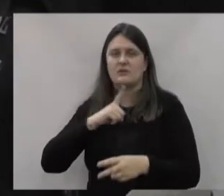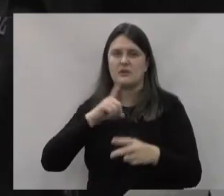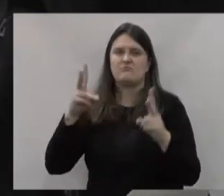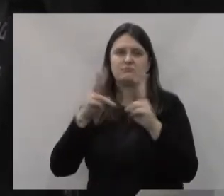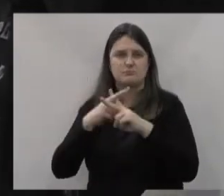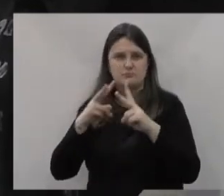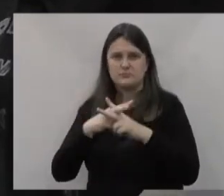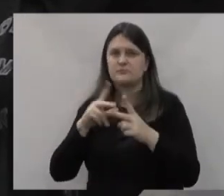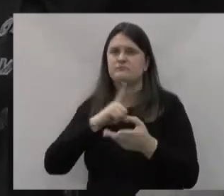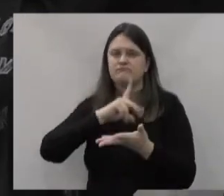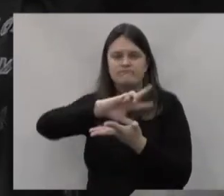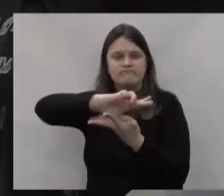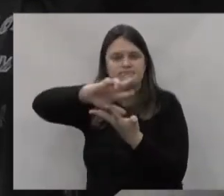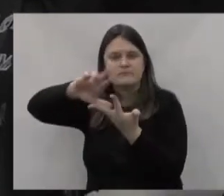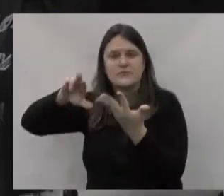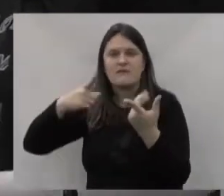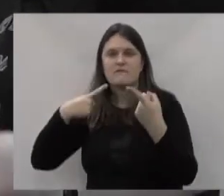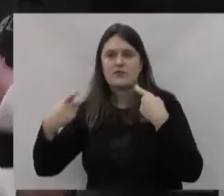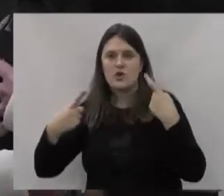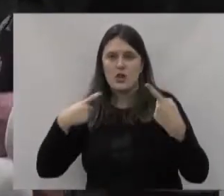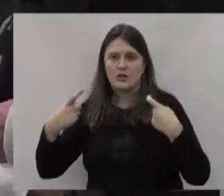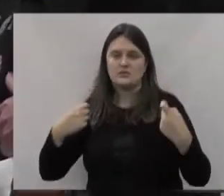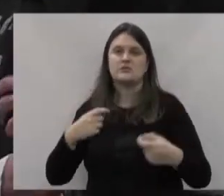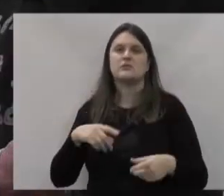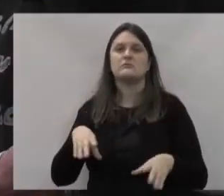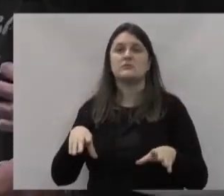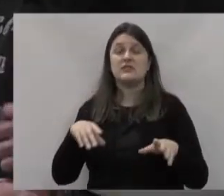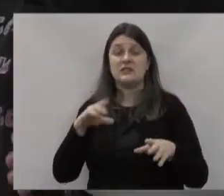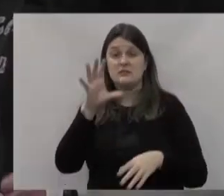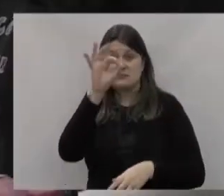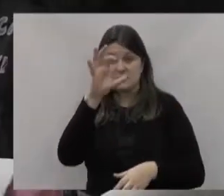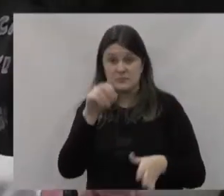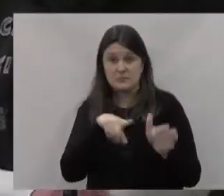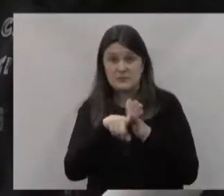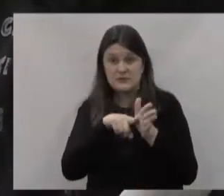corporal, né? E os dados de feminicídio também.